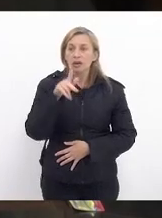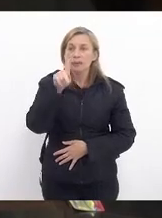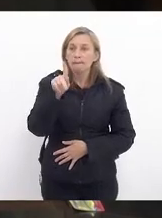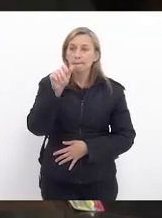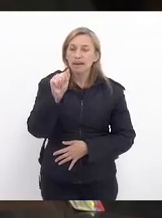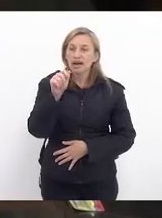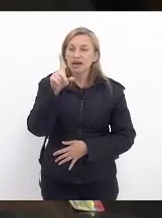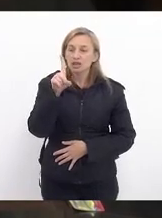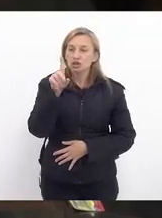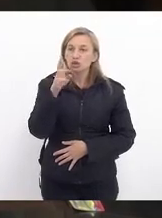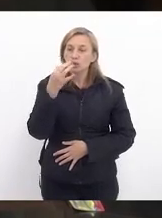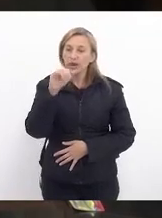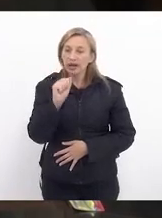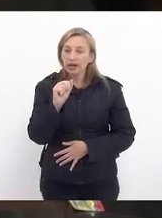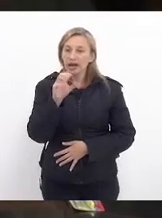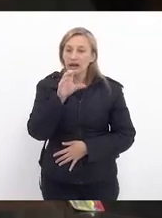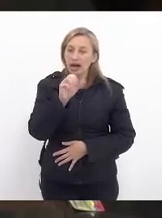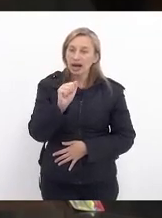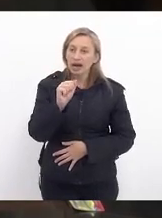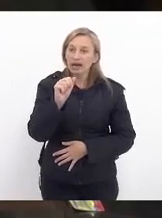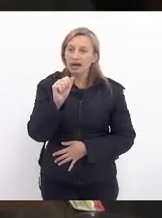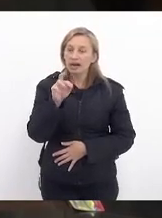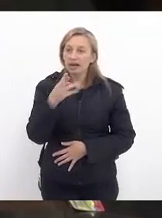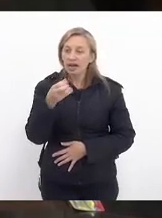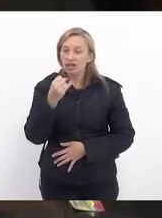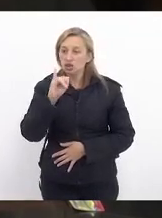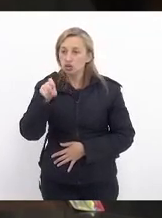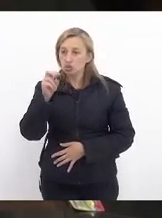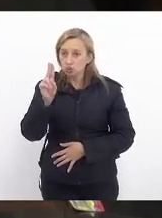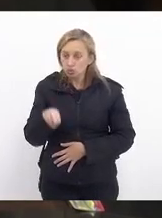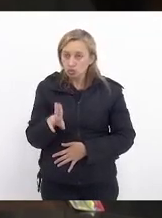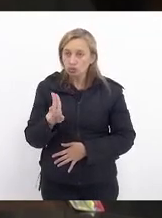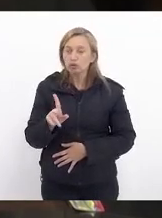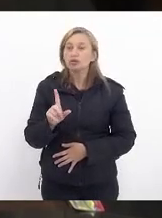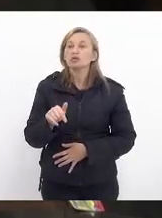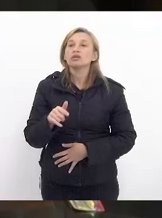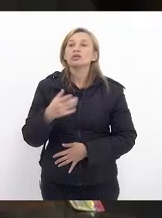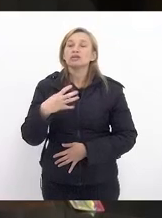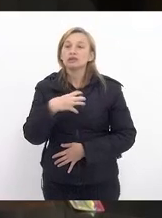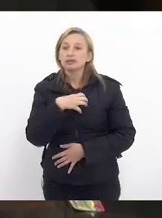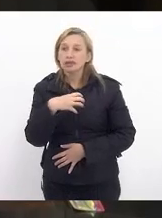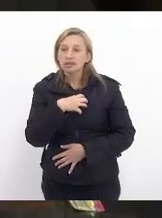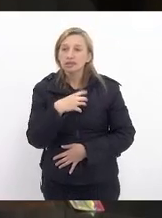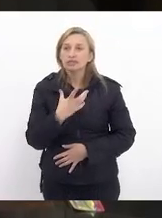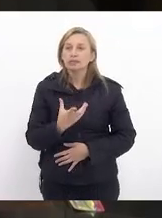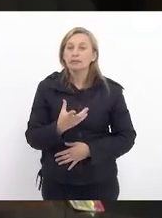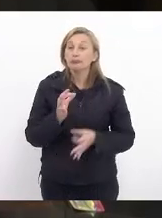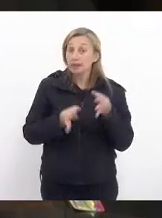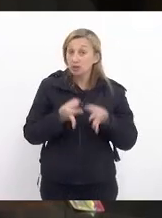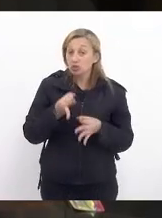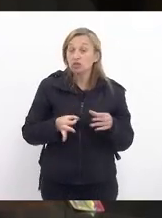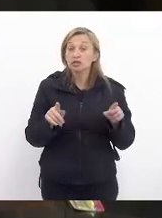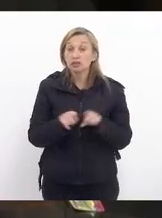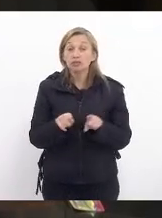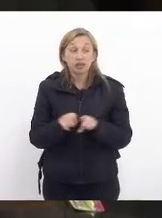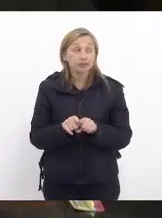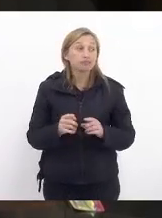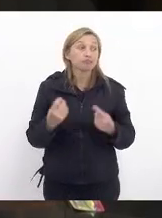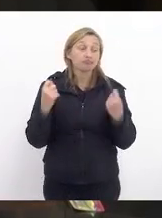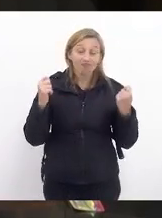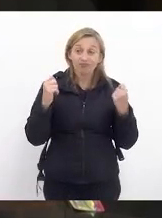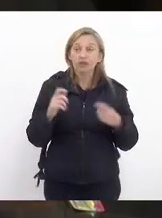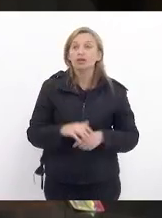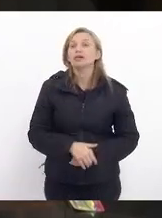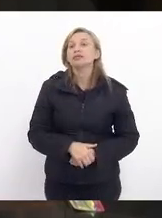Aracaju capital de Sergipe e da Bahia e da Justiça né E tomara que